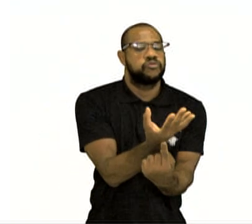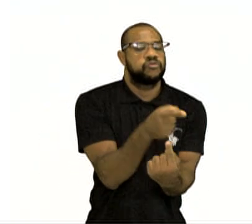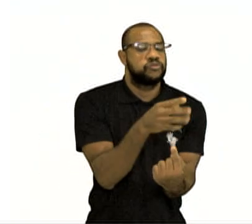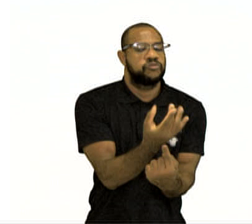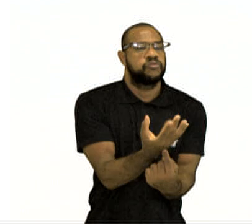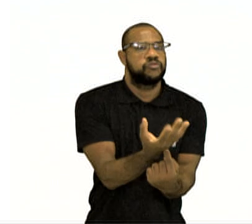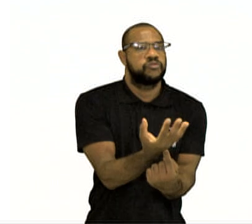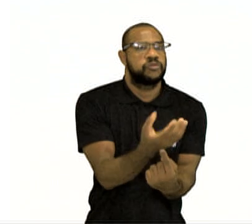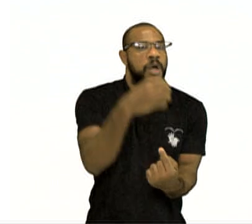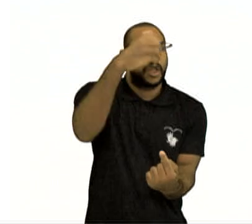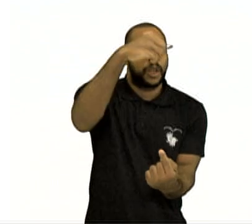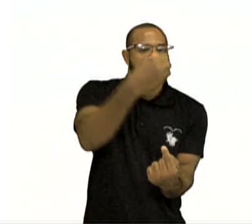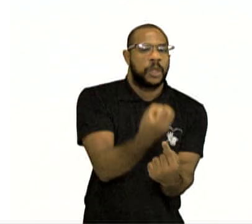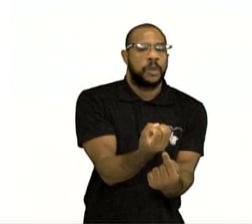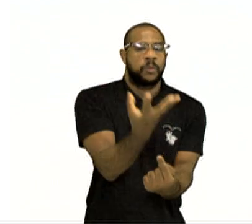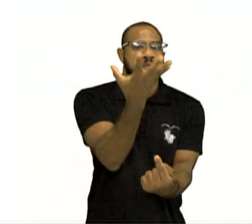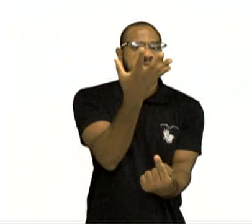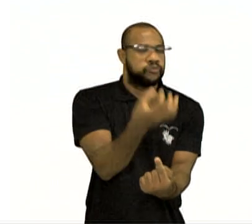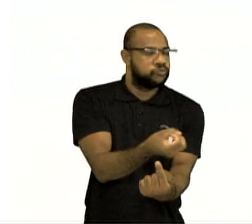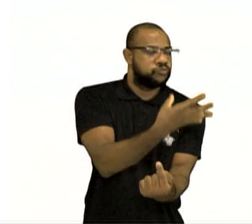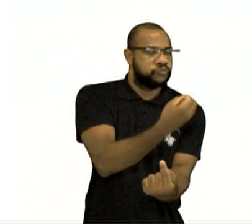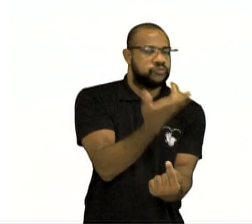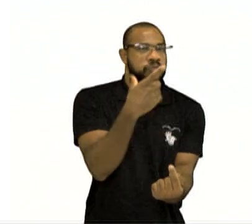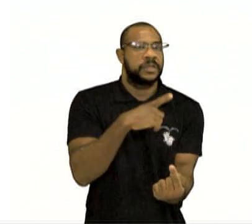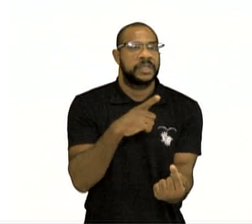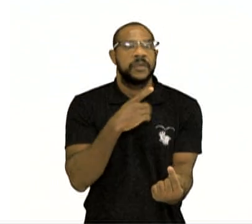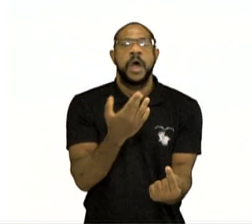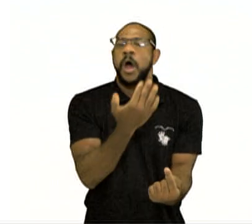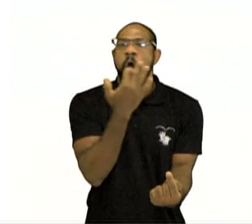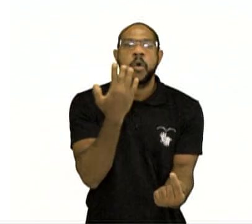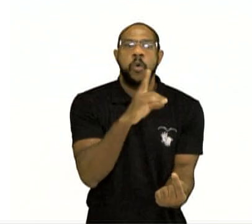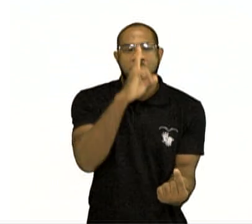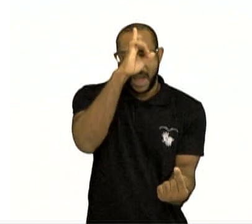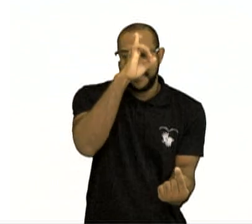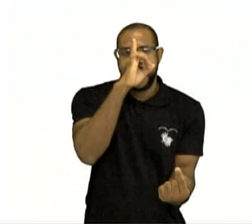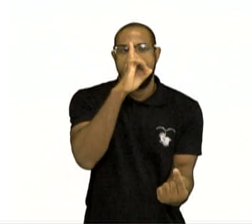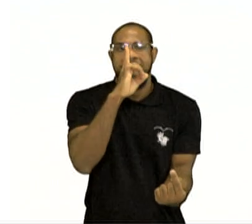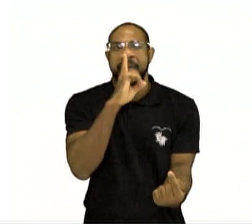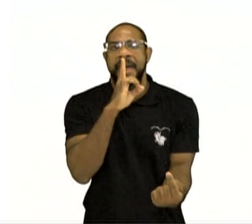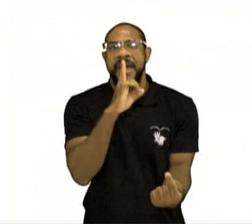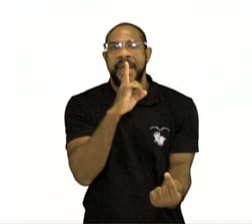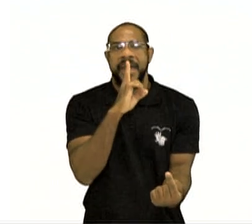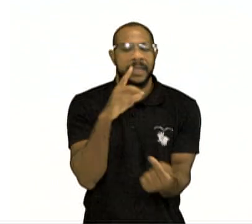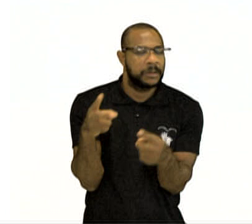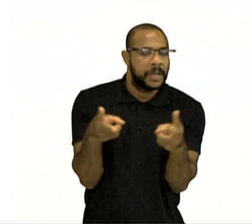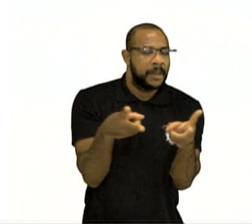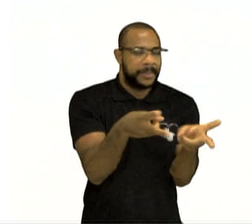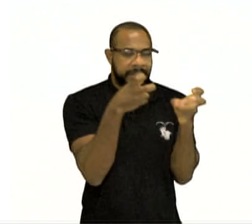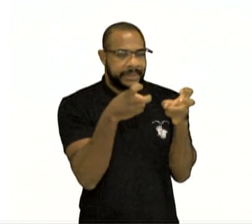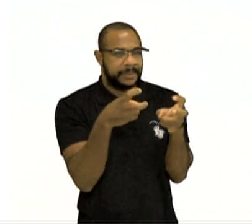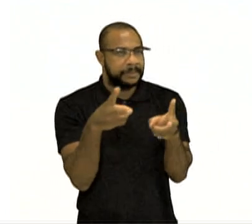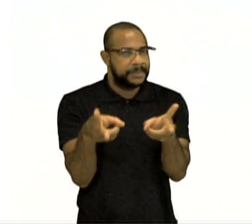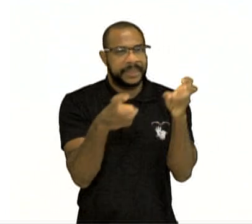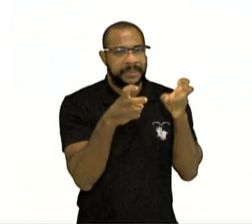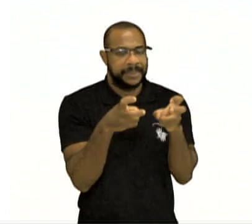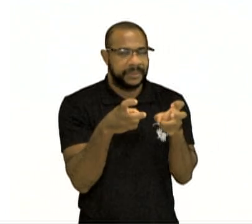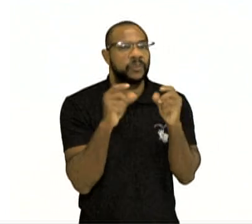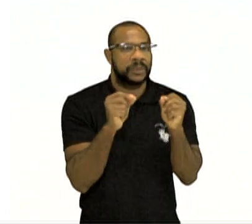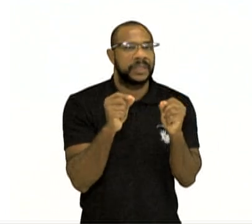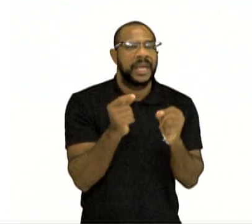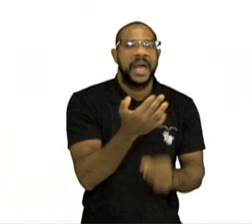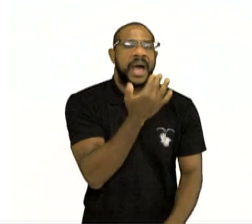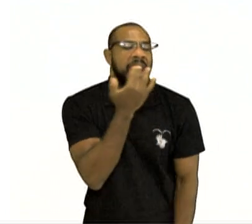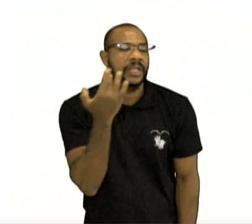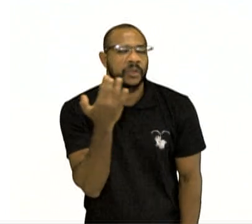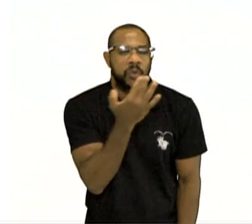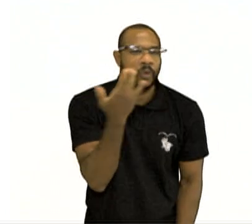criaram tonalidades amareladas, captando essa luz e as suas cores misteriosas. Então,